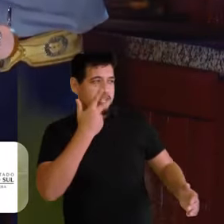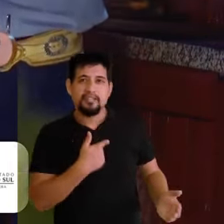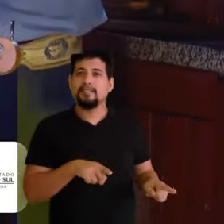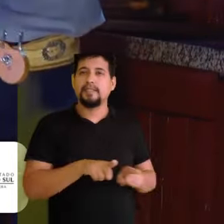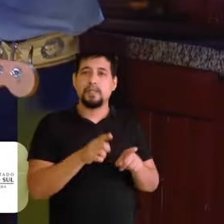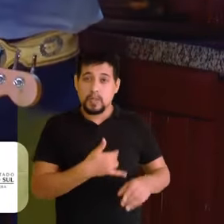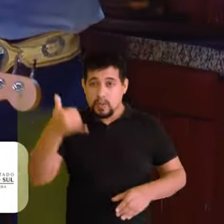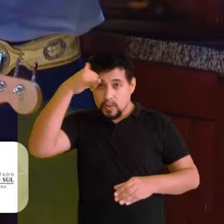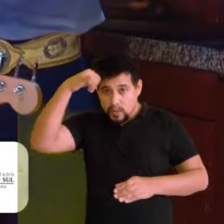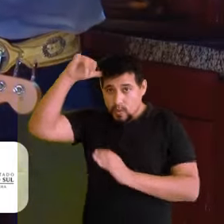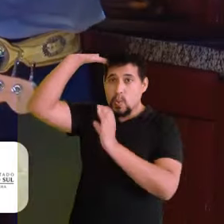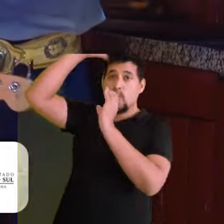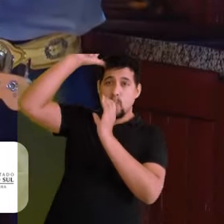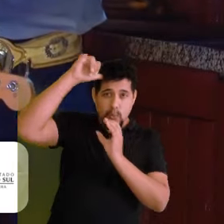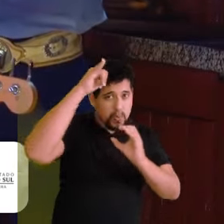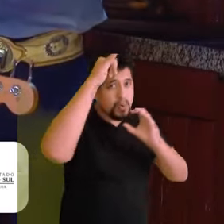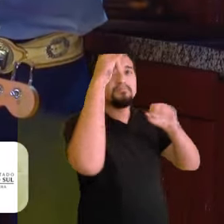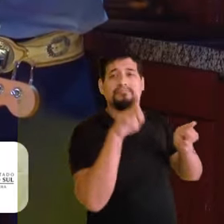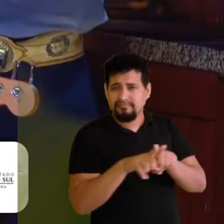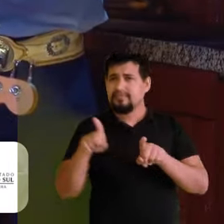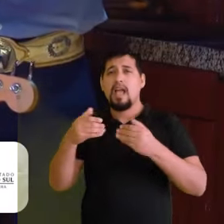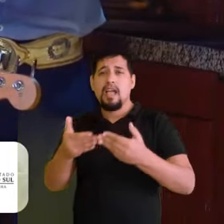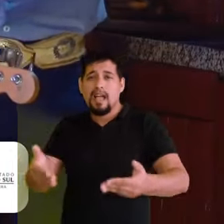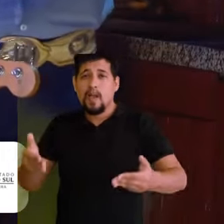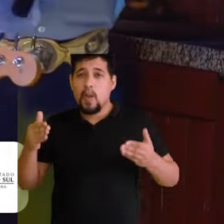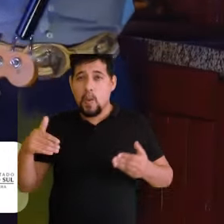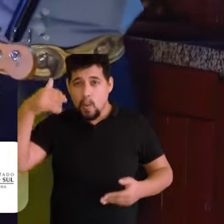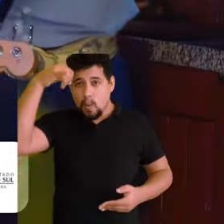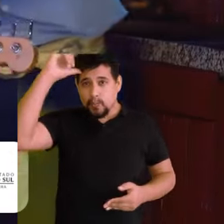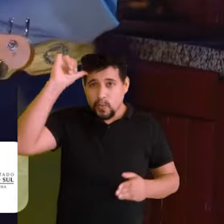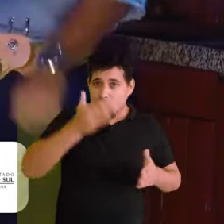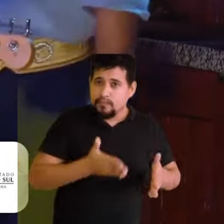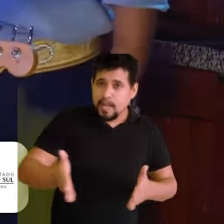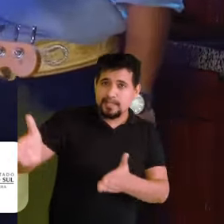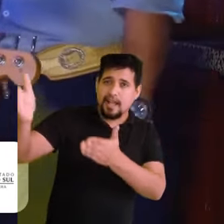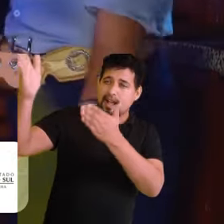na vira porteira pra boiada passar.